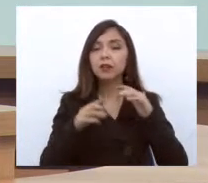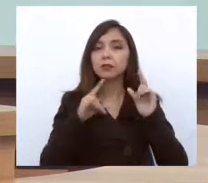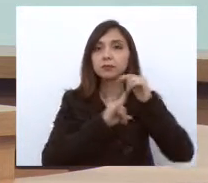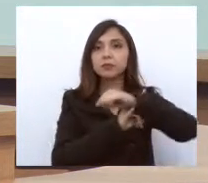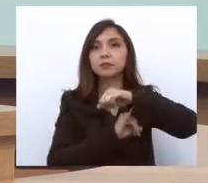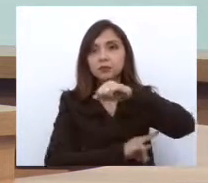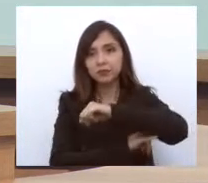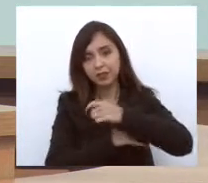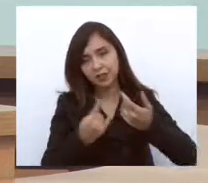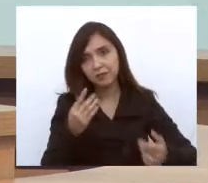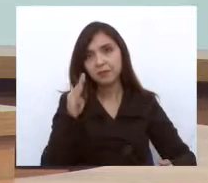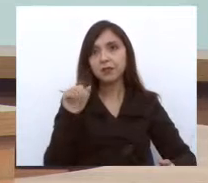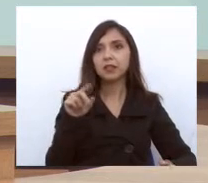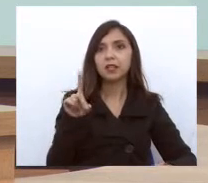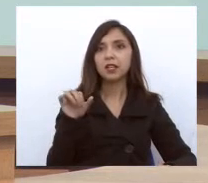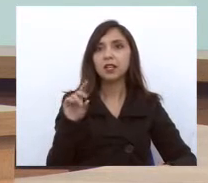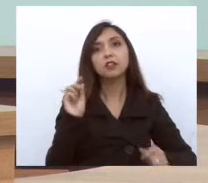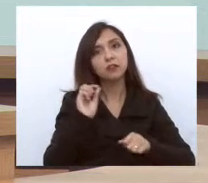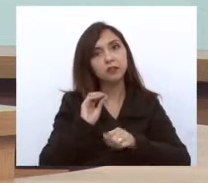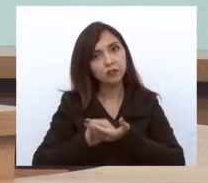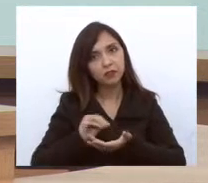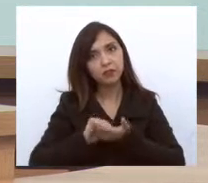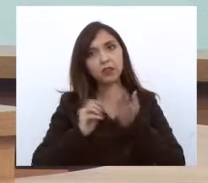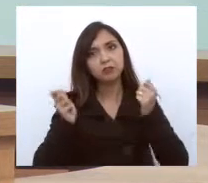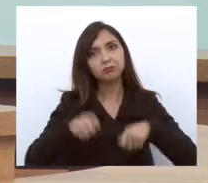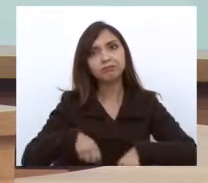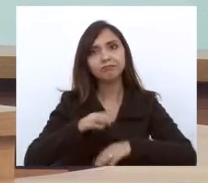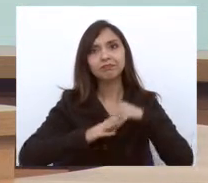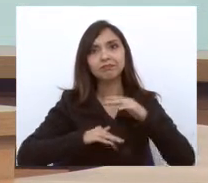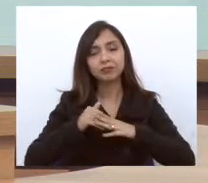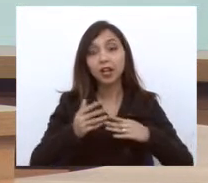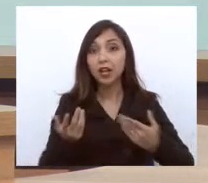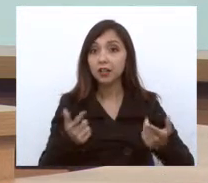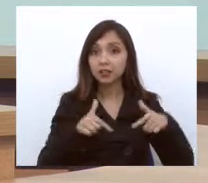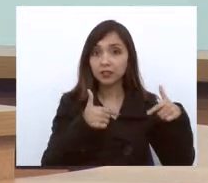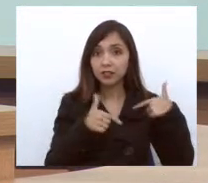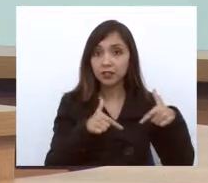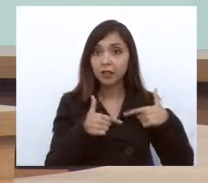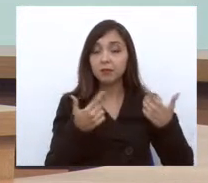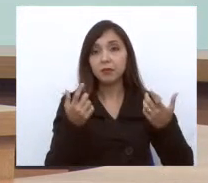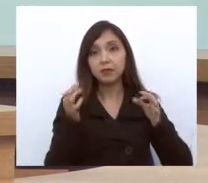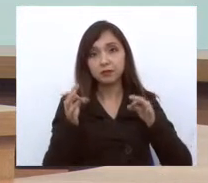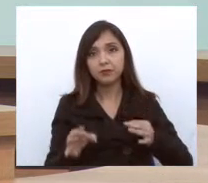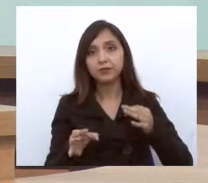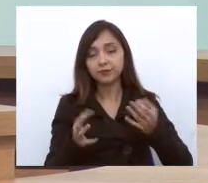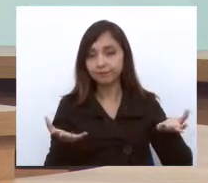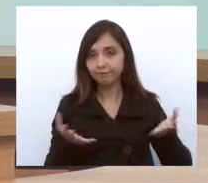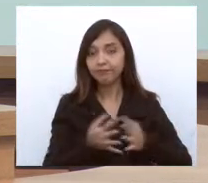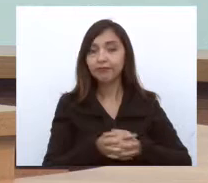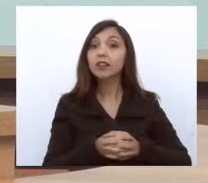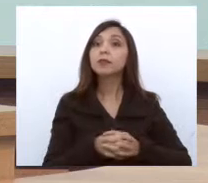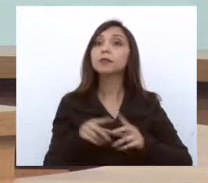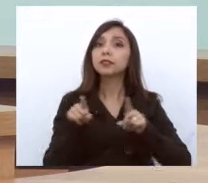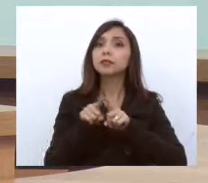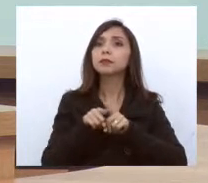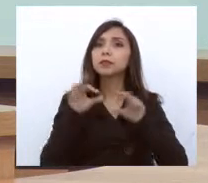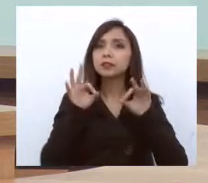Bandeirante. Falta competência para o executivo executar suas obras. Agora,